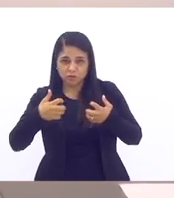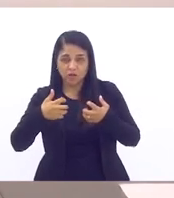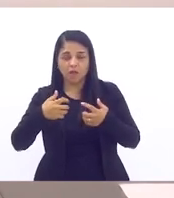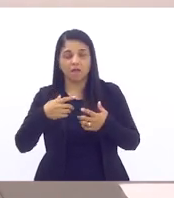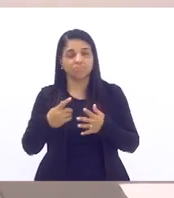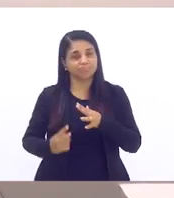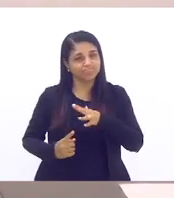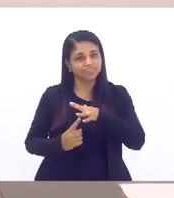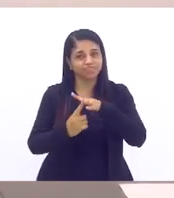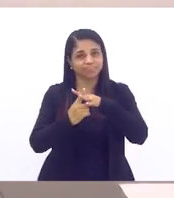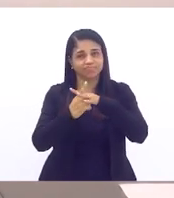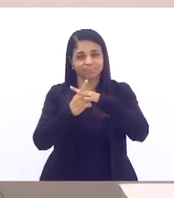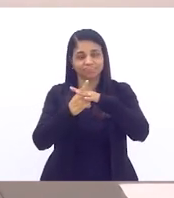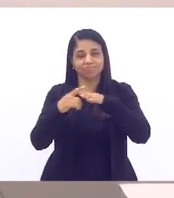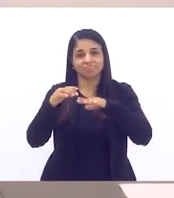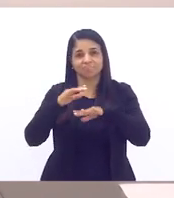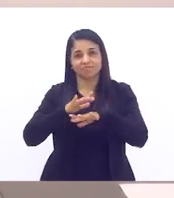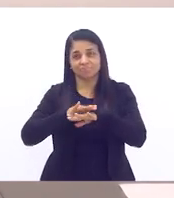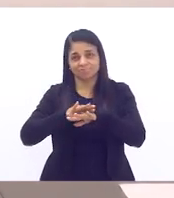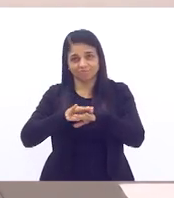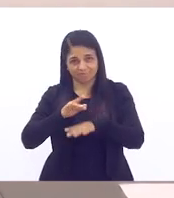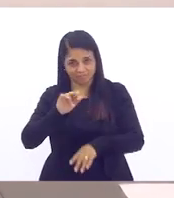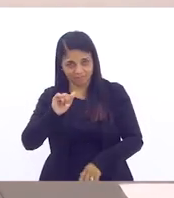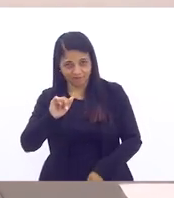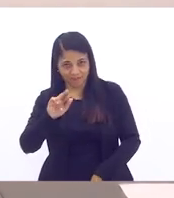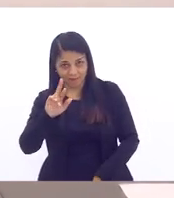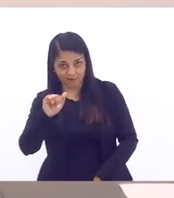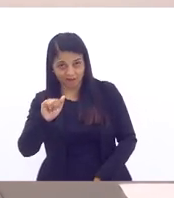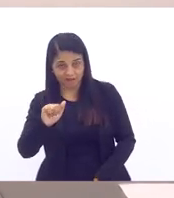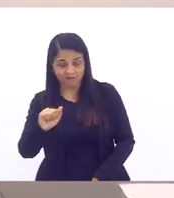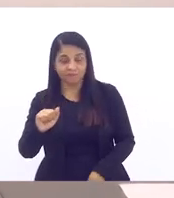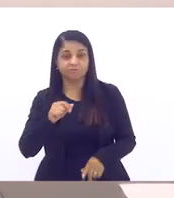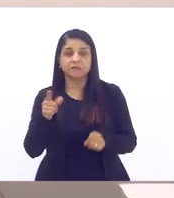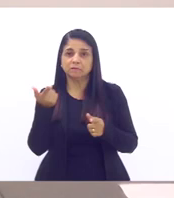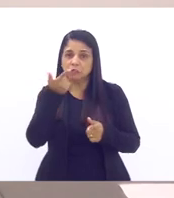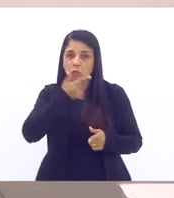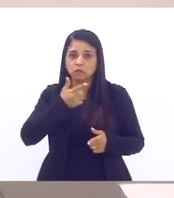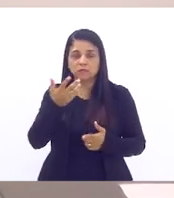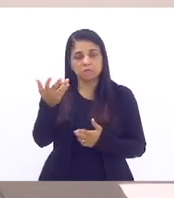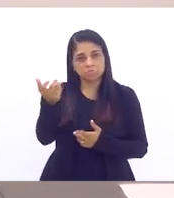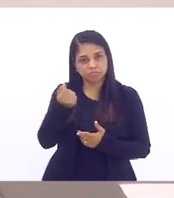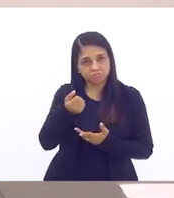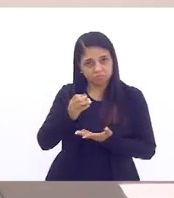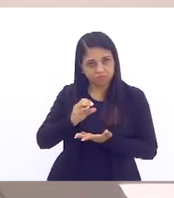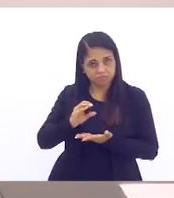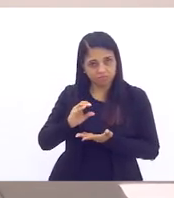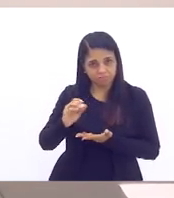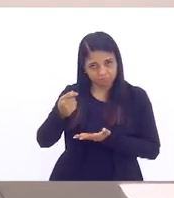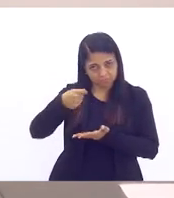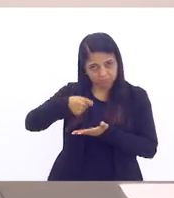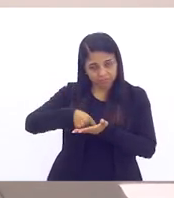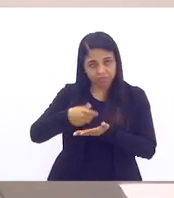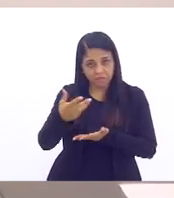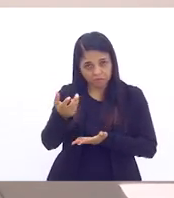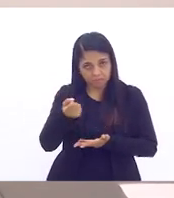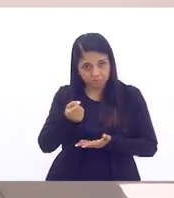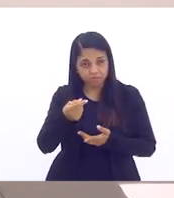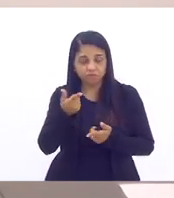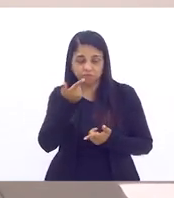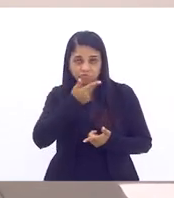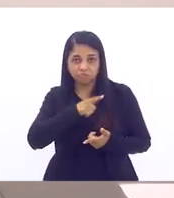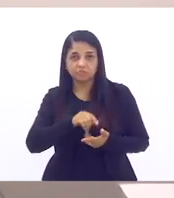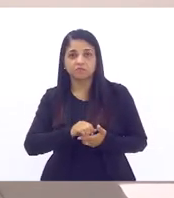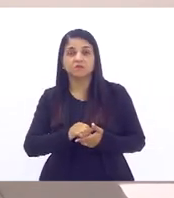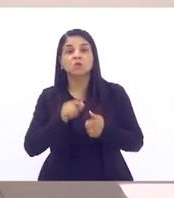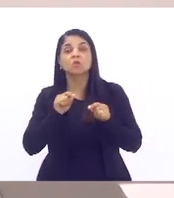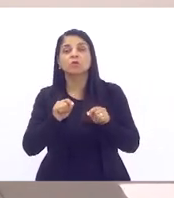colocar isso em discussão para quem sabe também conseguir o benefício a gente precisa ou seja o que que está se fazendo